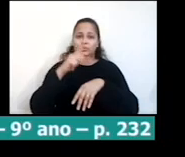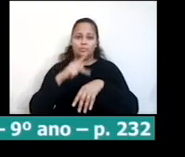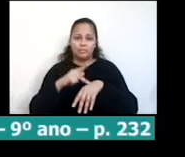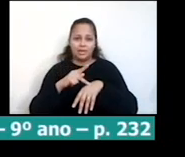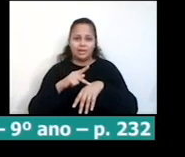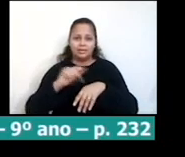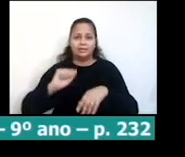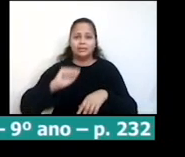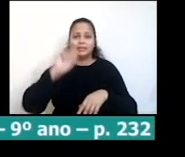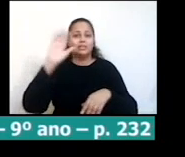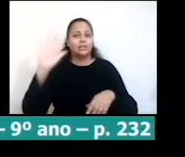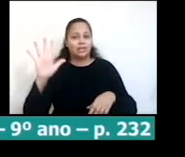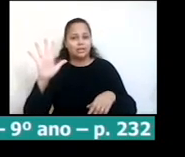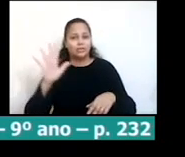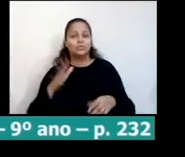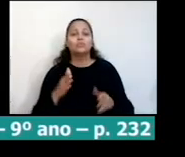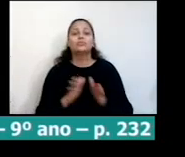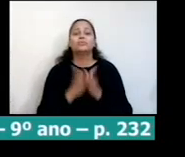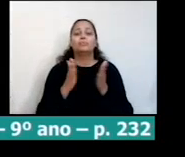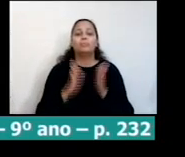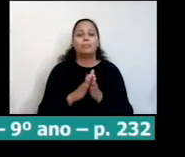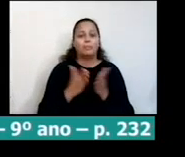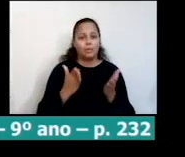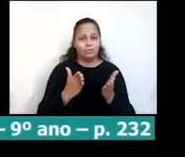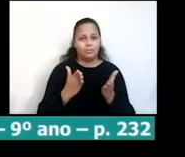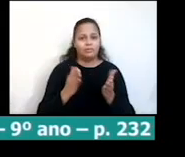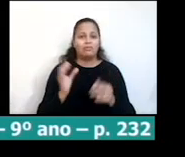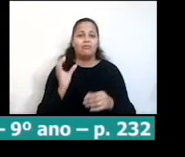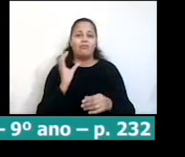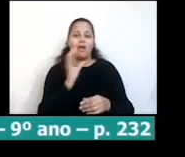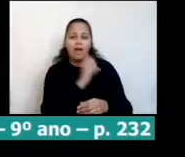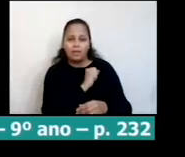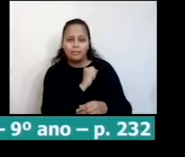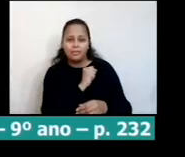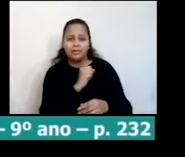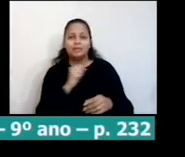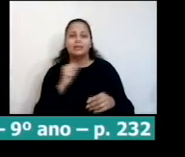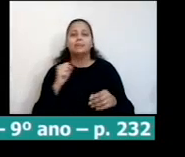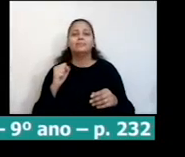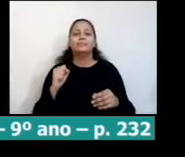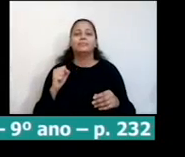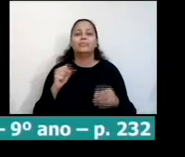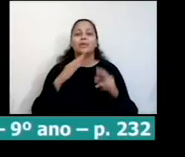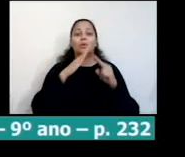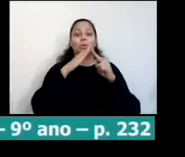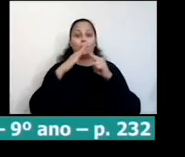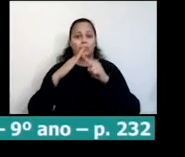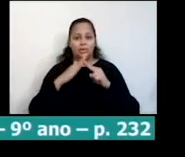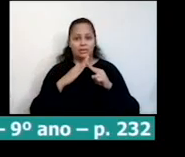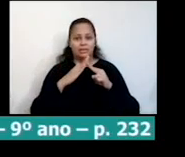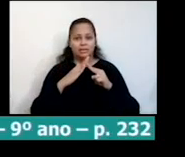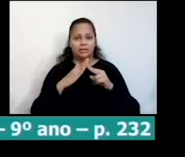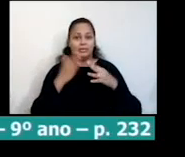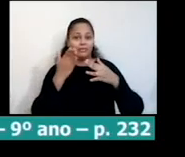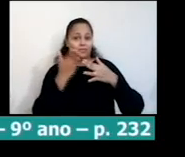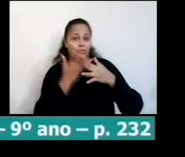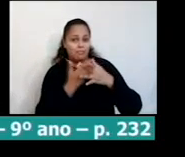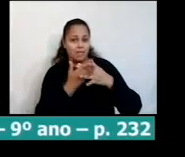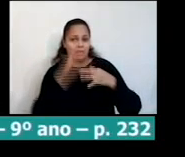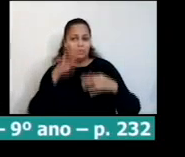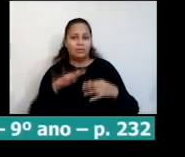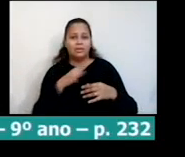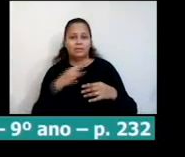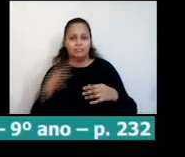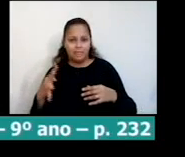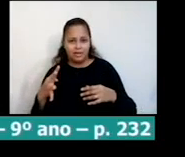países asiáticos pobres e com rápida urbanização. Os países com rápida urbanização, que são os que estavam no meio da tabela.